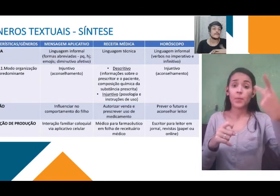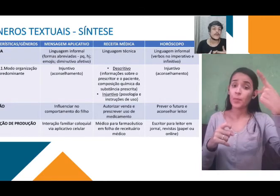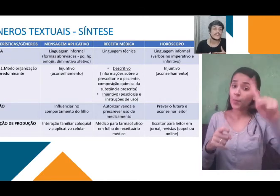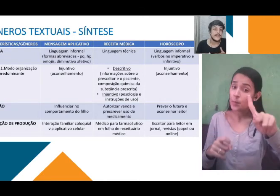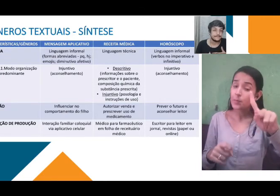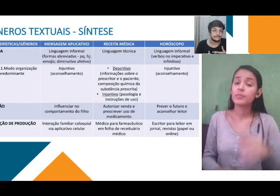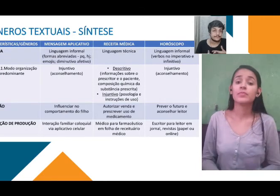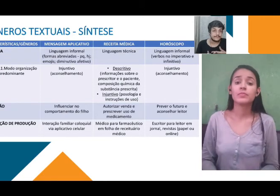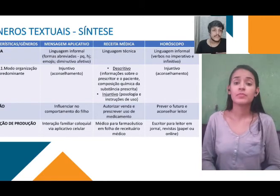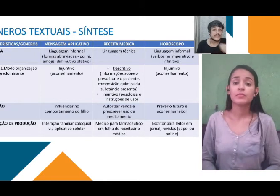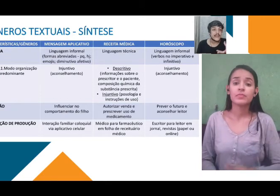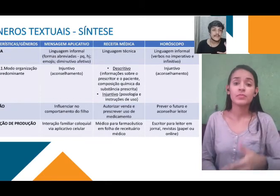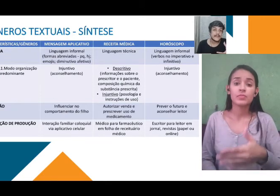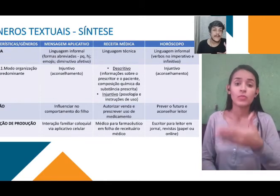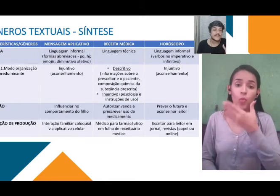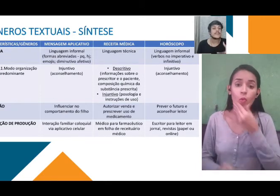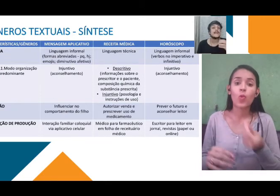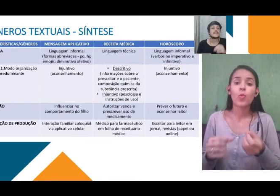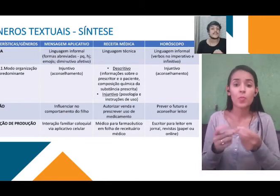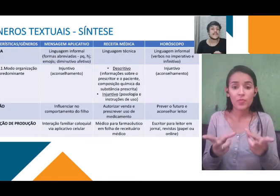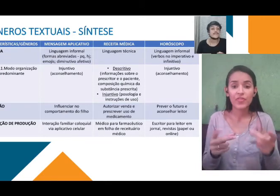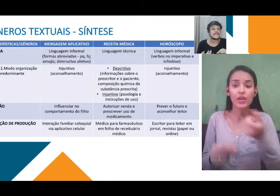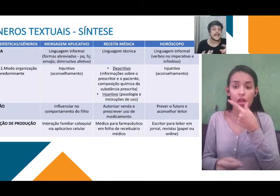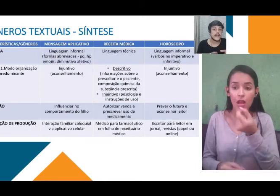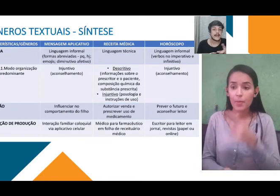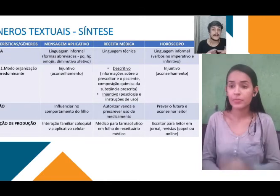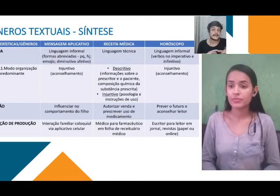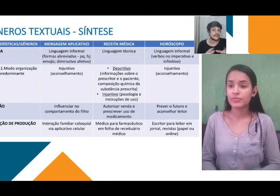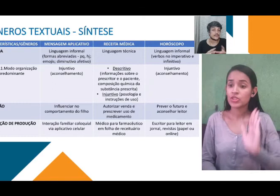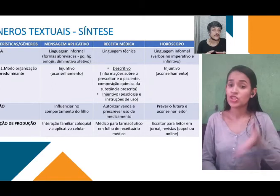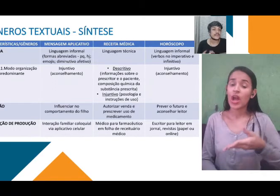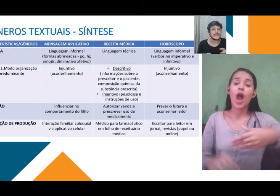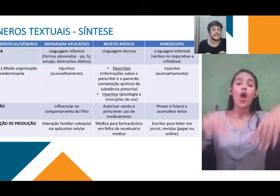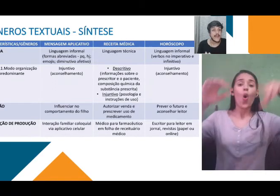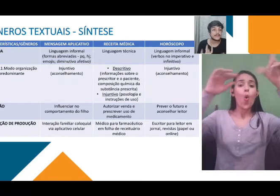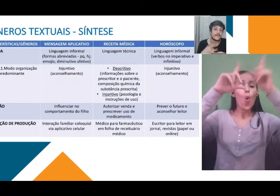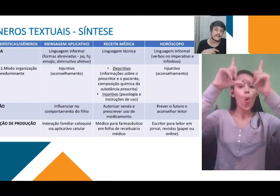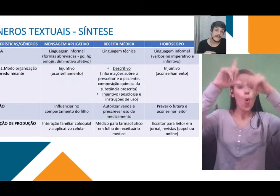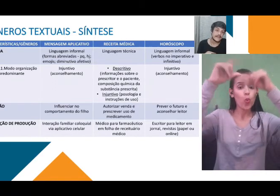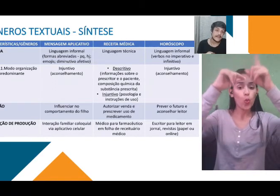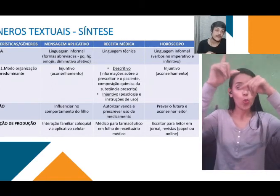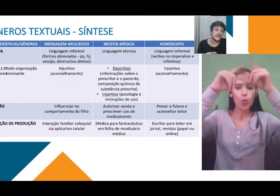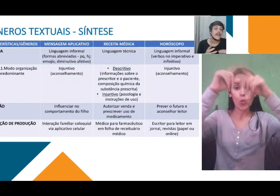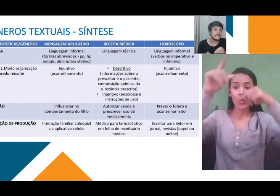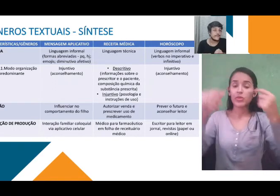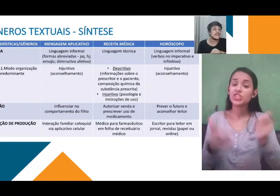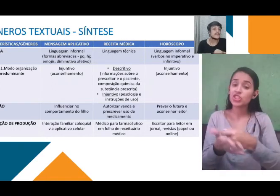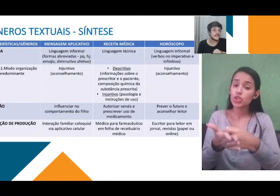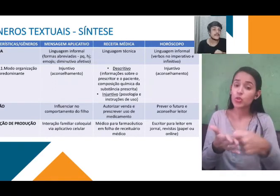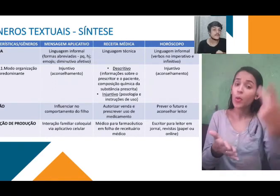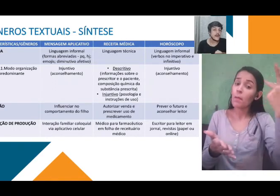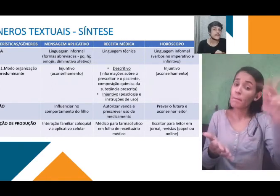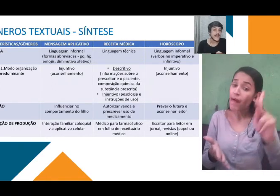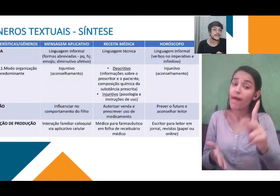o suporte aí. Já a receita médica, nós temos a situação de produção de médico para farmacêutico em folha